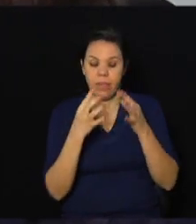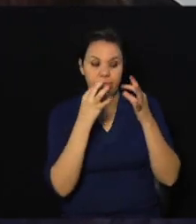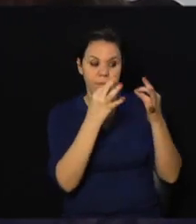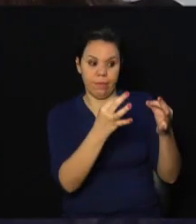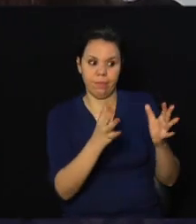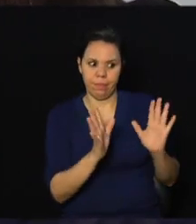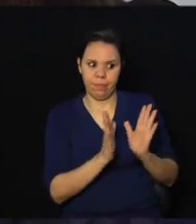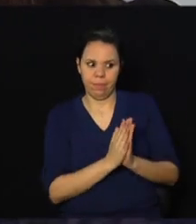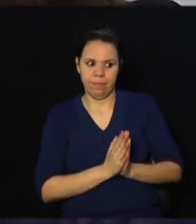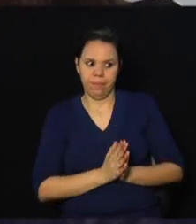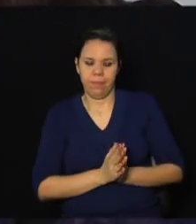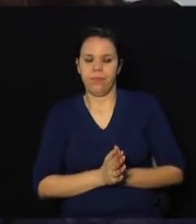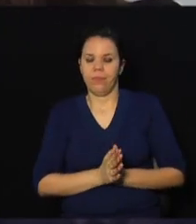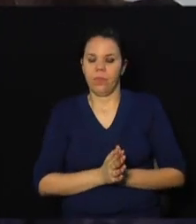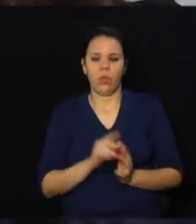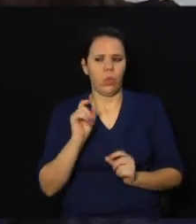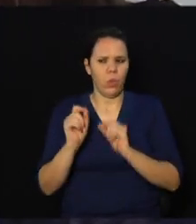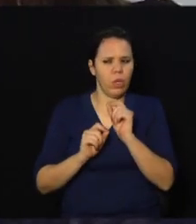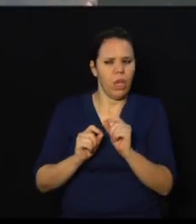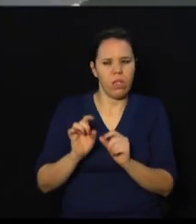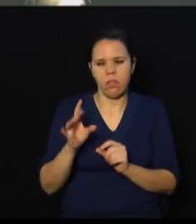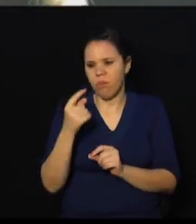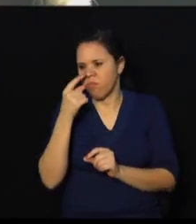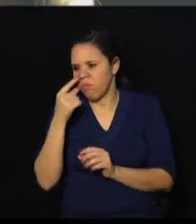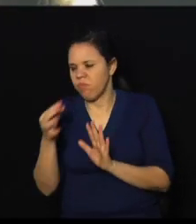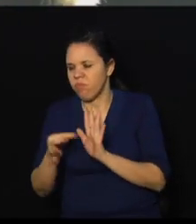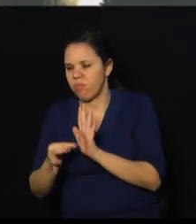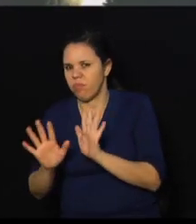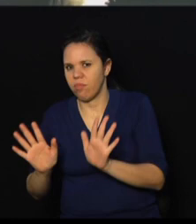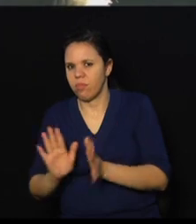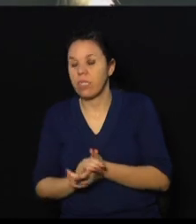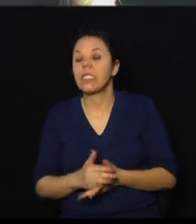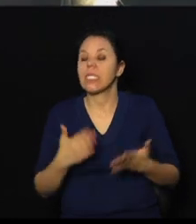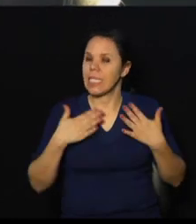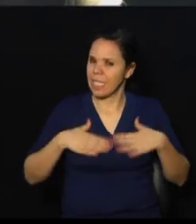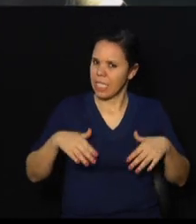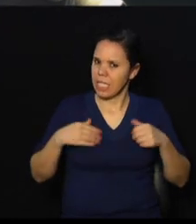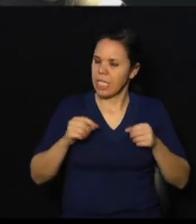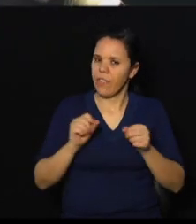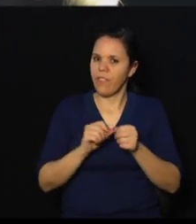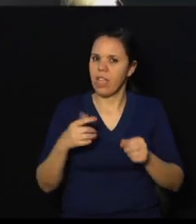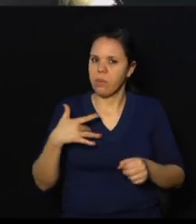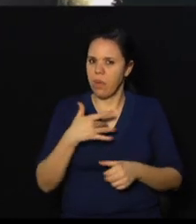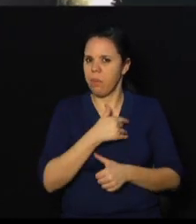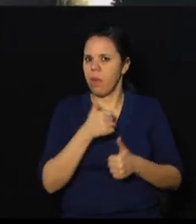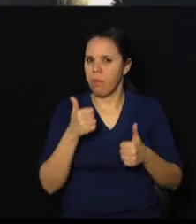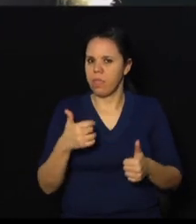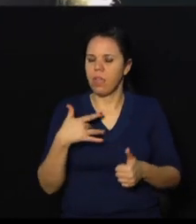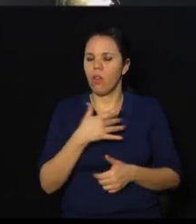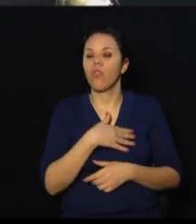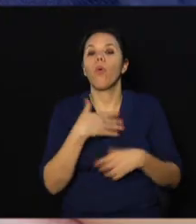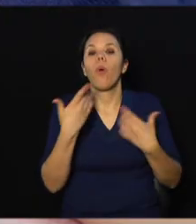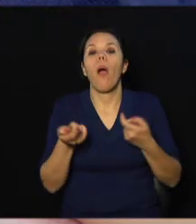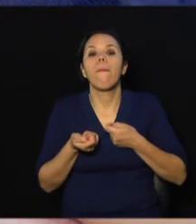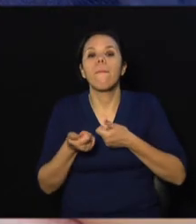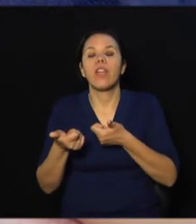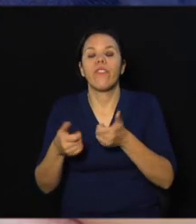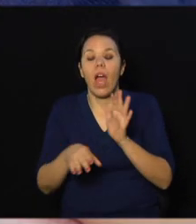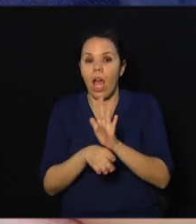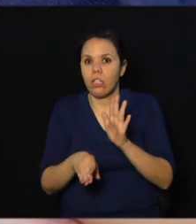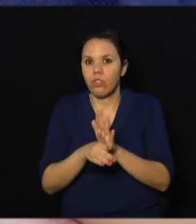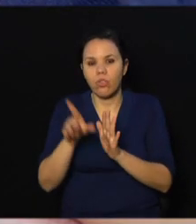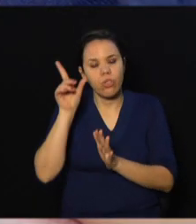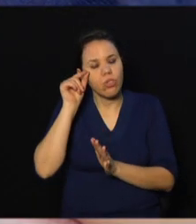do que realmente tentar interferir. Descansar faz bem mesmo. Anote aí os benefícios. Ajuda